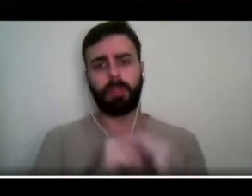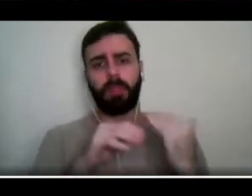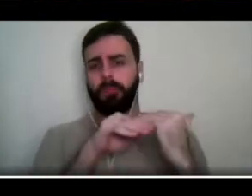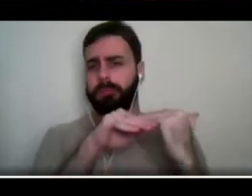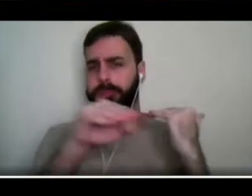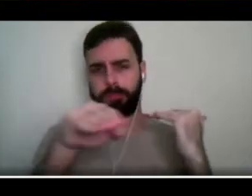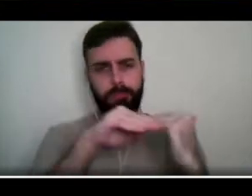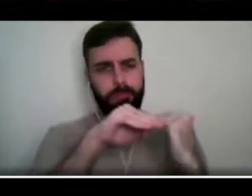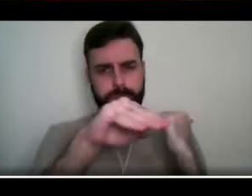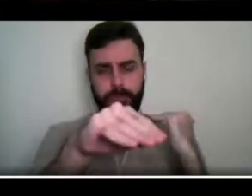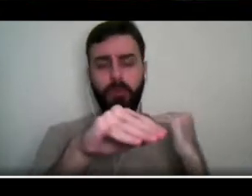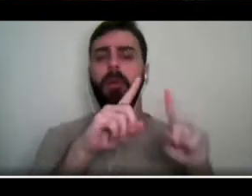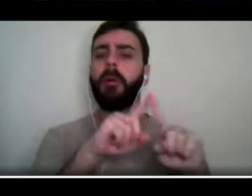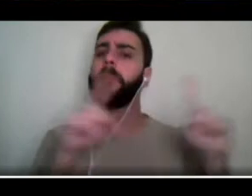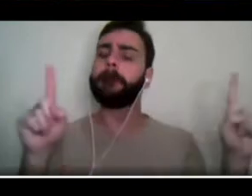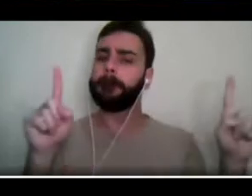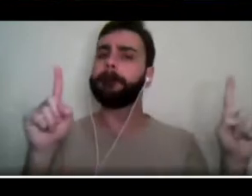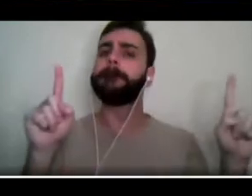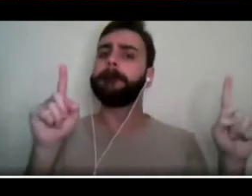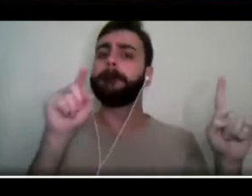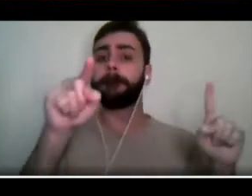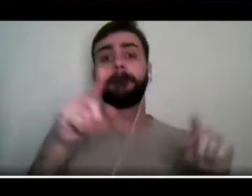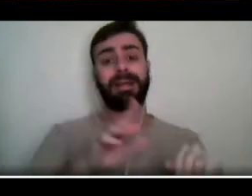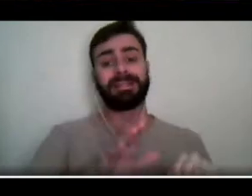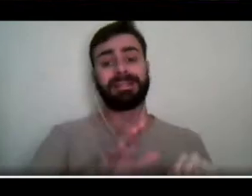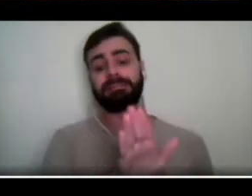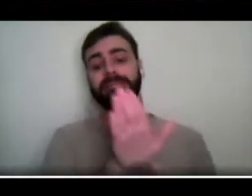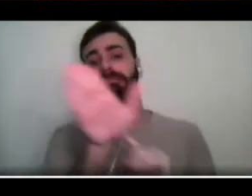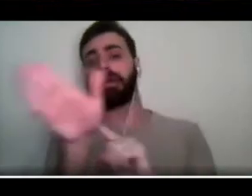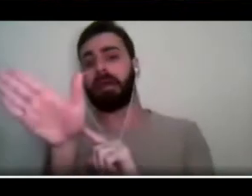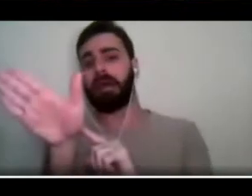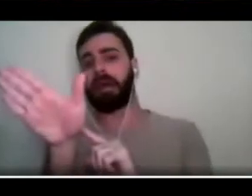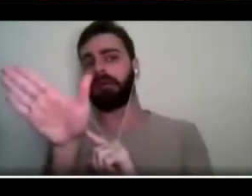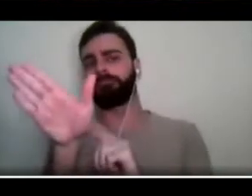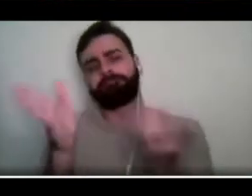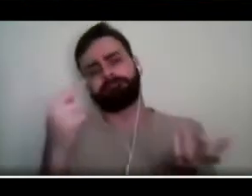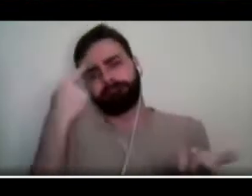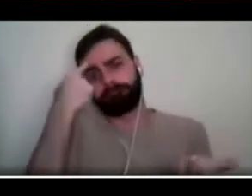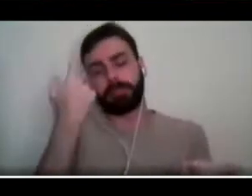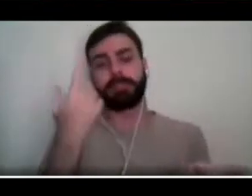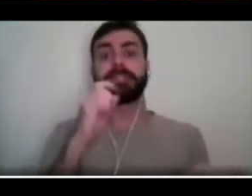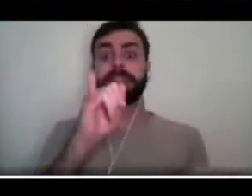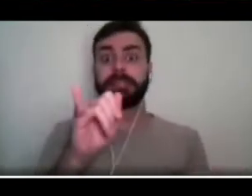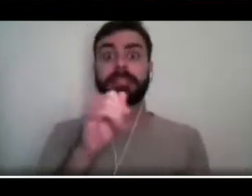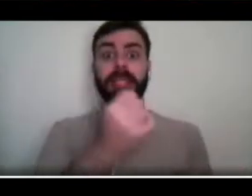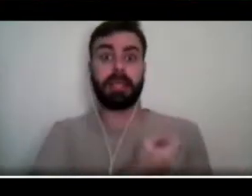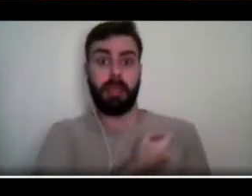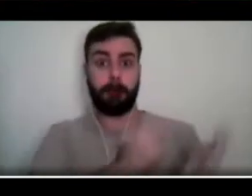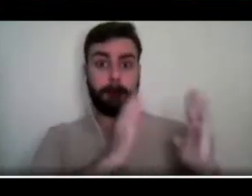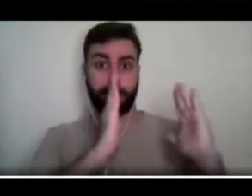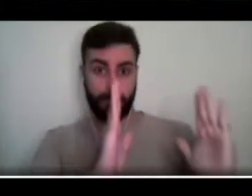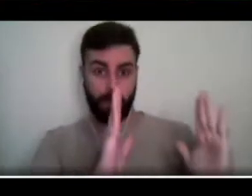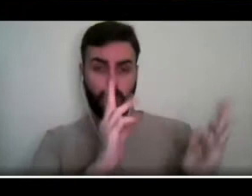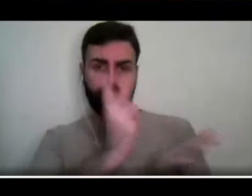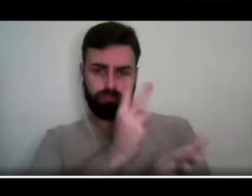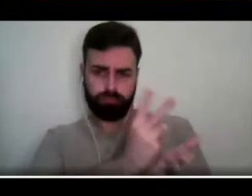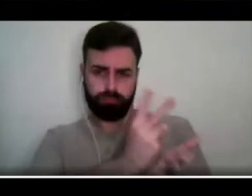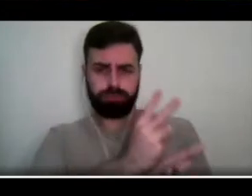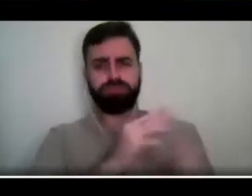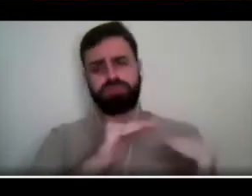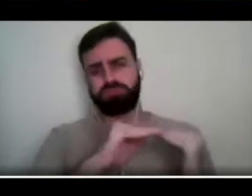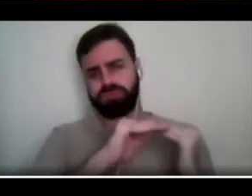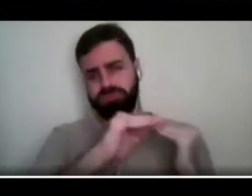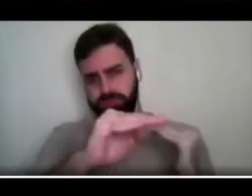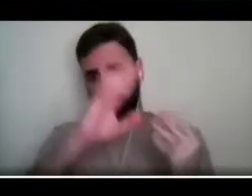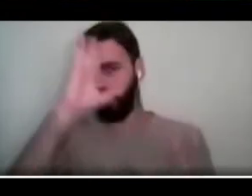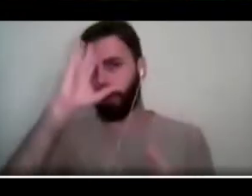né, só que você está fazendo uma curva. Então você fala, se o módulo da velocidade é constante, eu não tenho